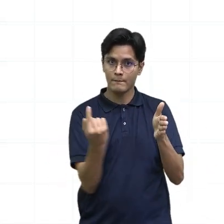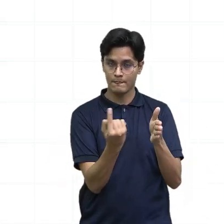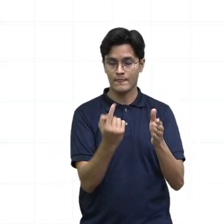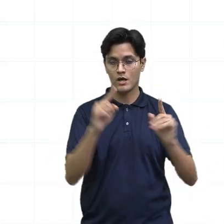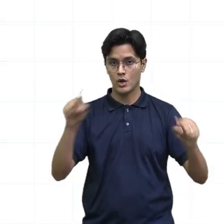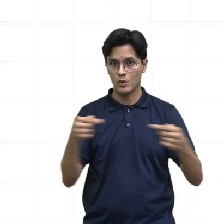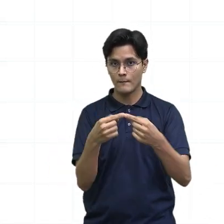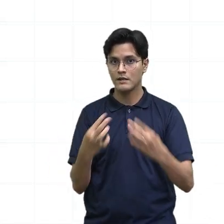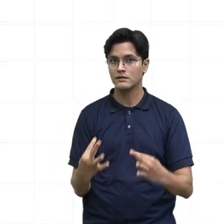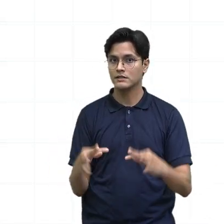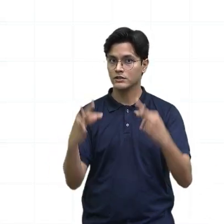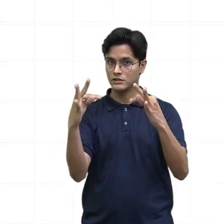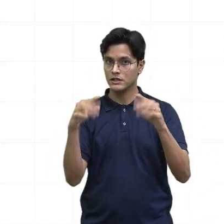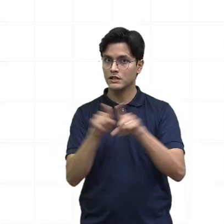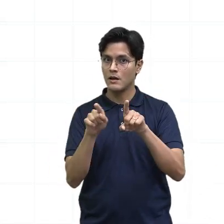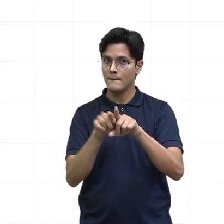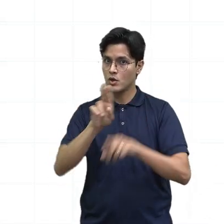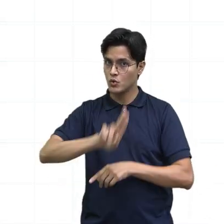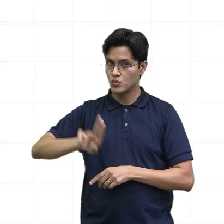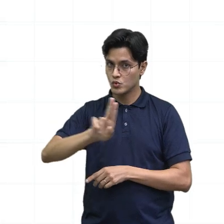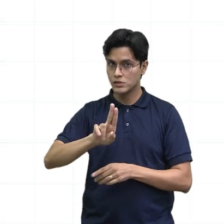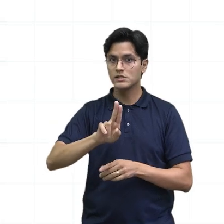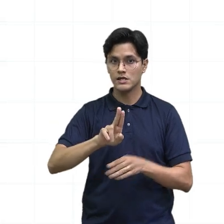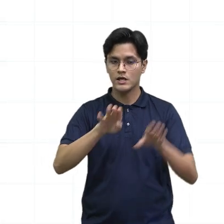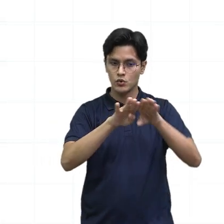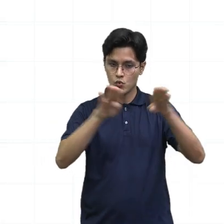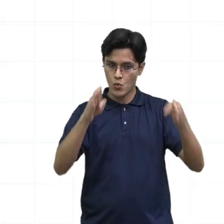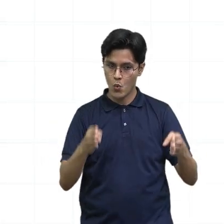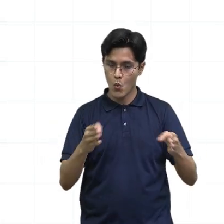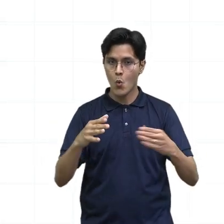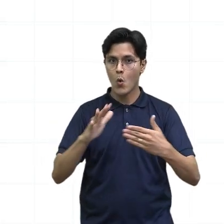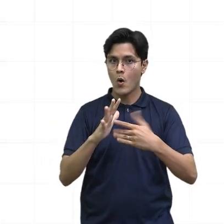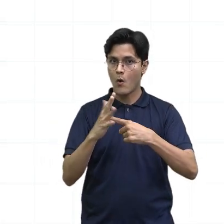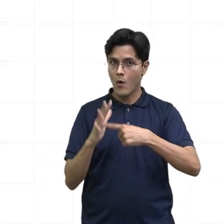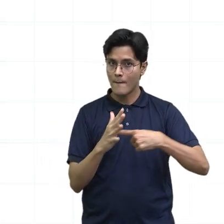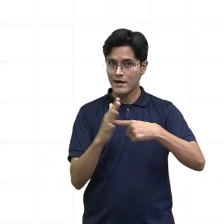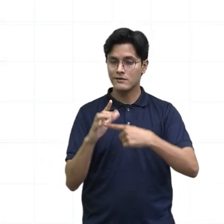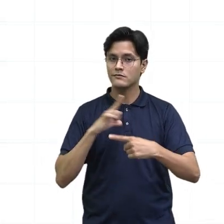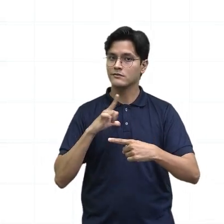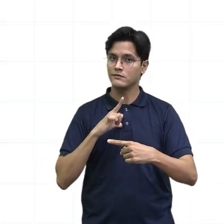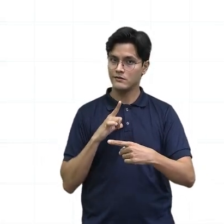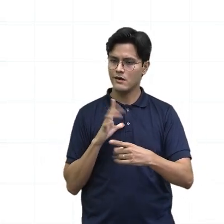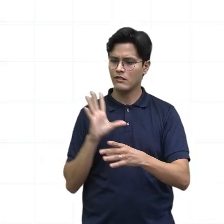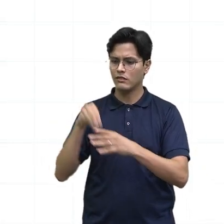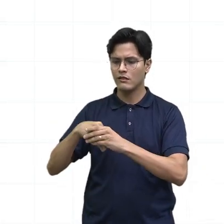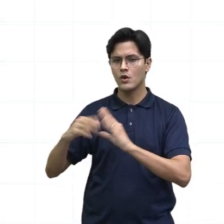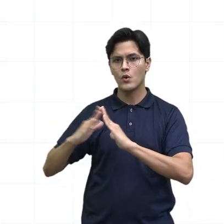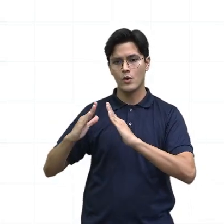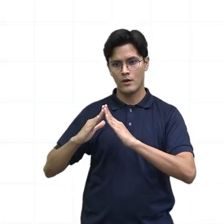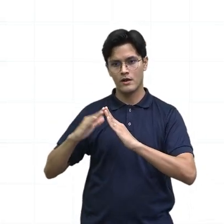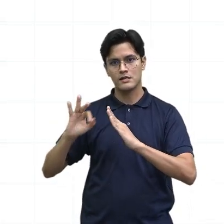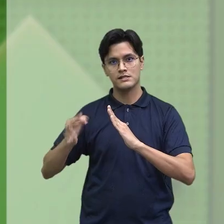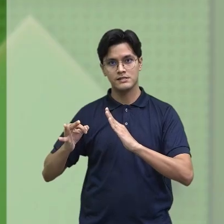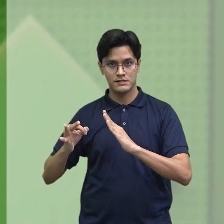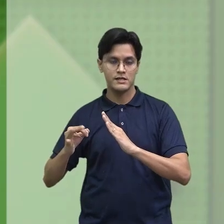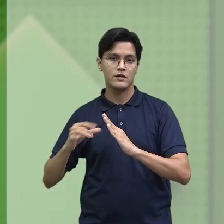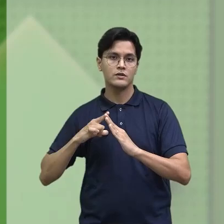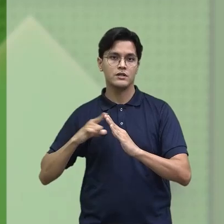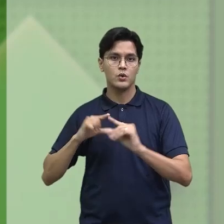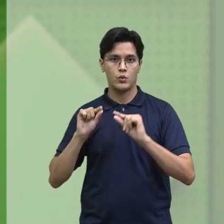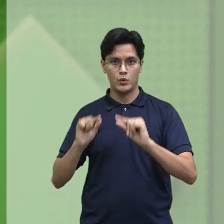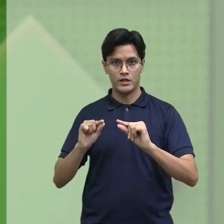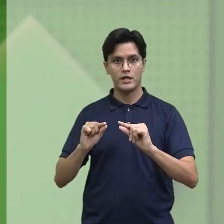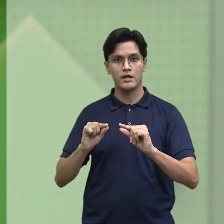no aparelho, né, que a gente usa aí, que muitas casas têm. E o que acontece, gente? Essas ondas eletromagnéticas,